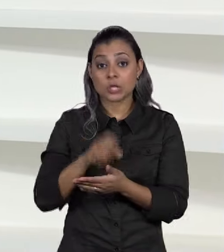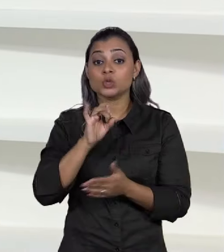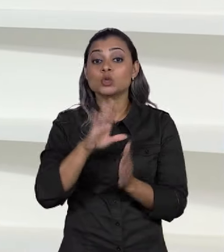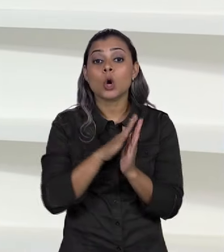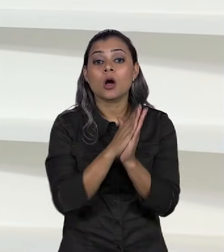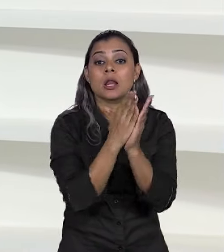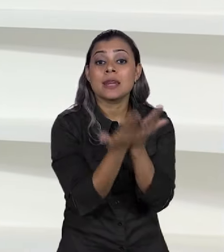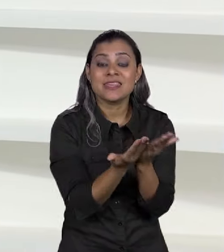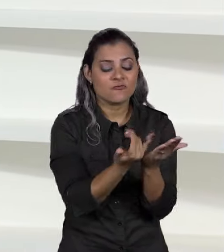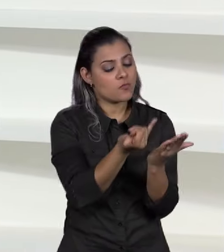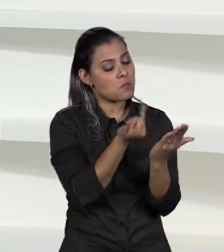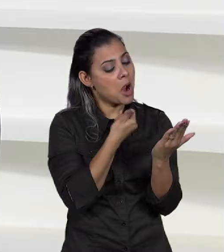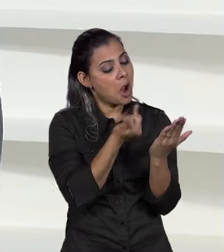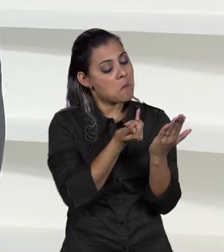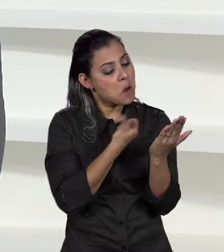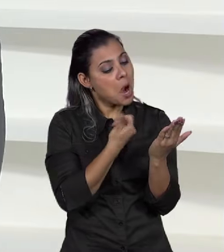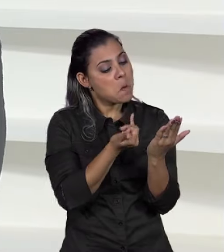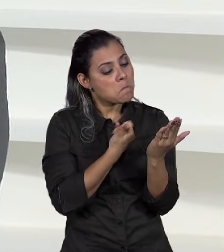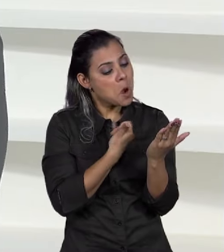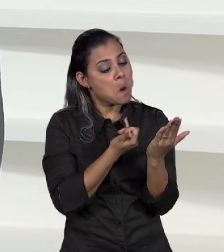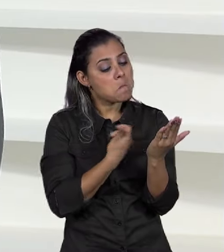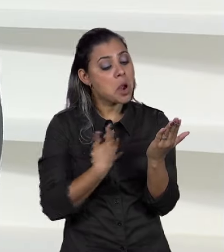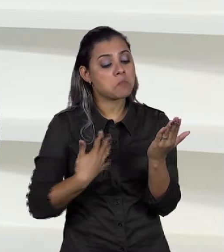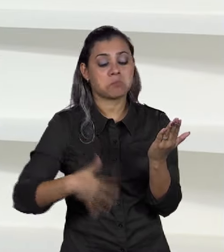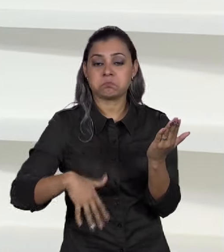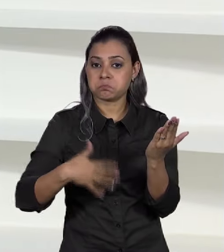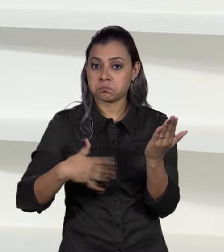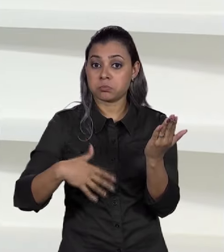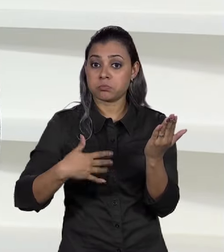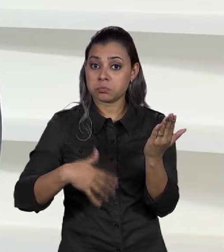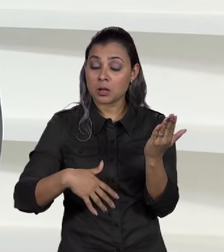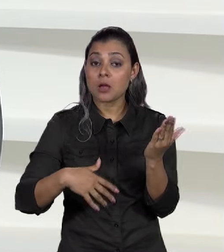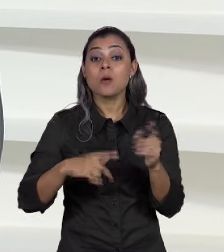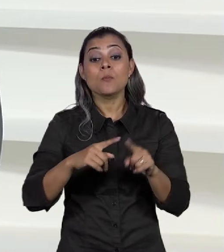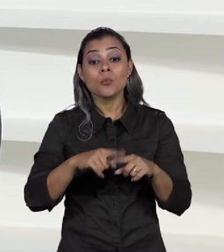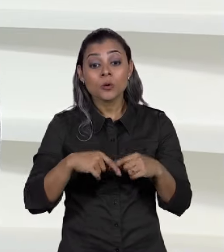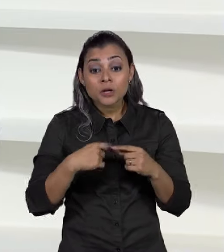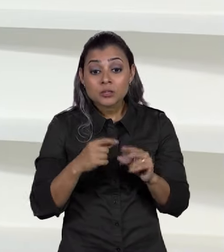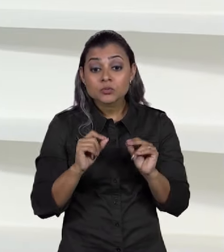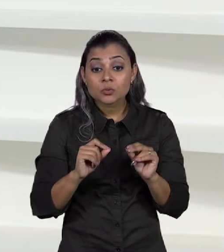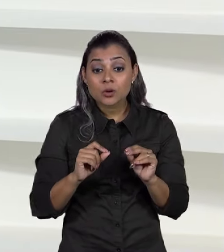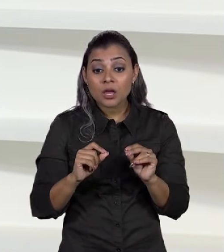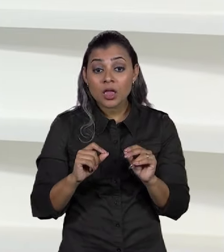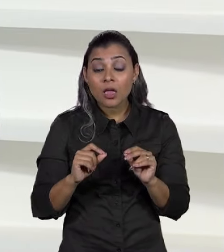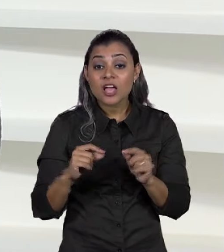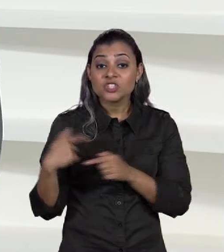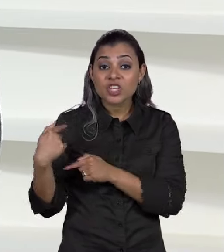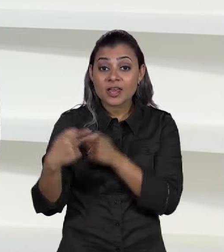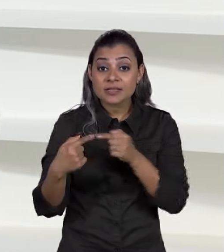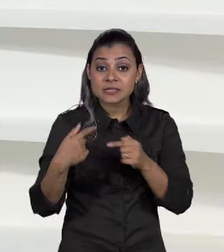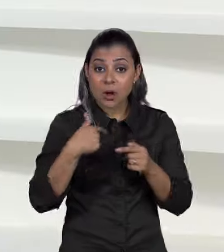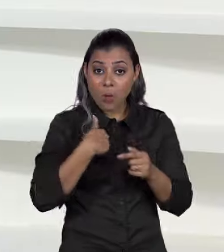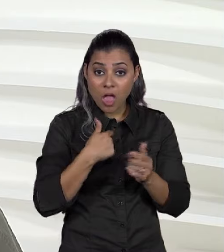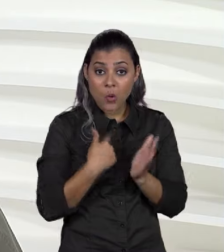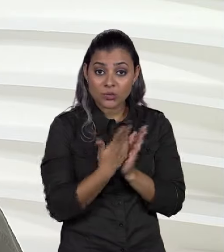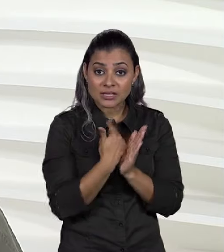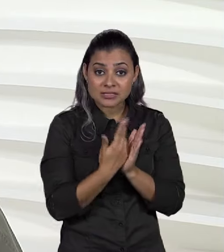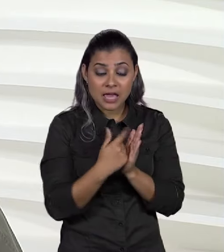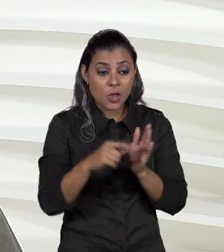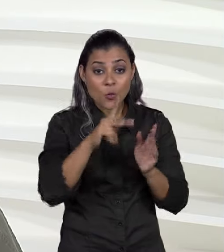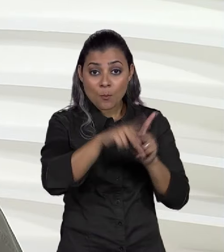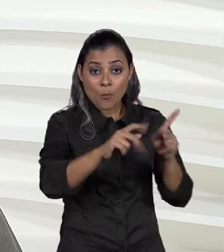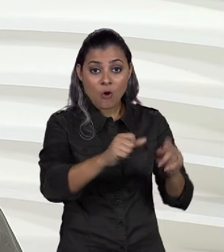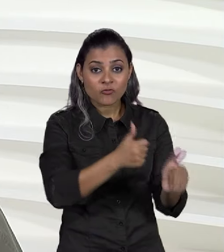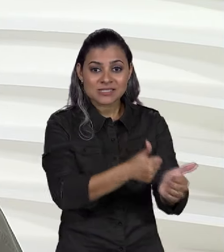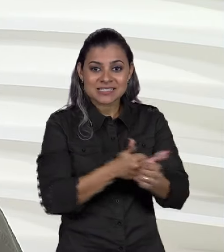de história, né? E a geração que eu faço quadrinhos também não viveu essa época. Então, eu queria que você